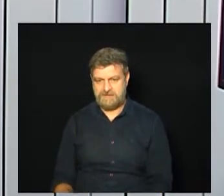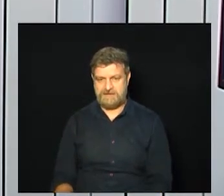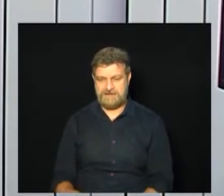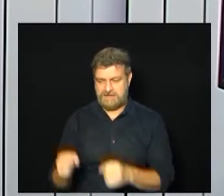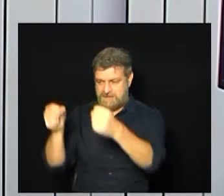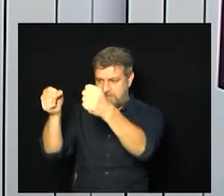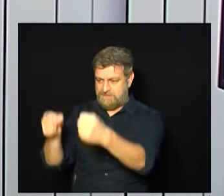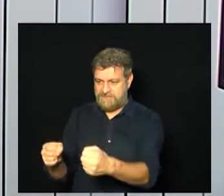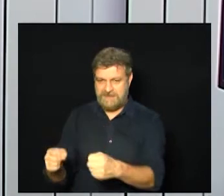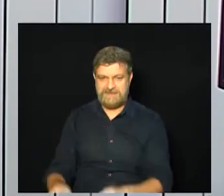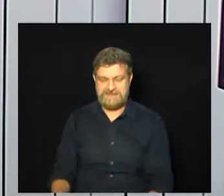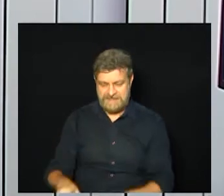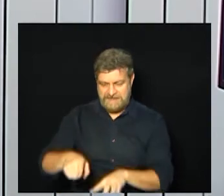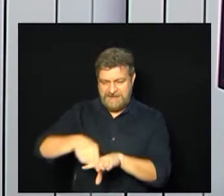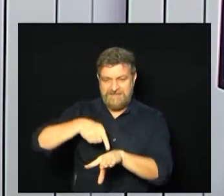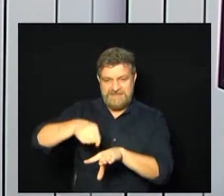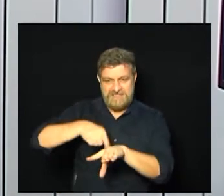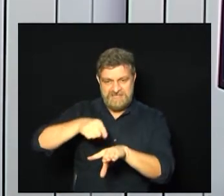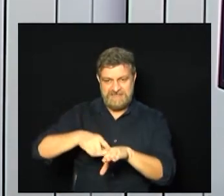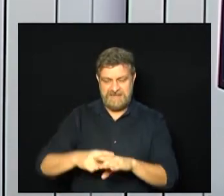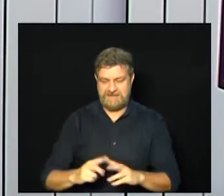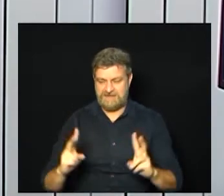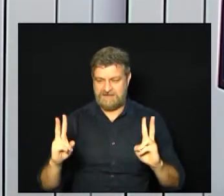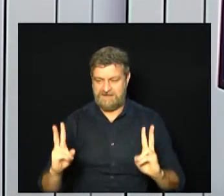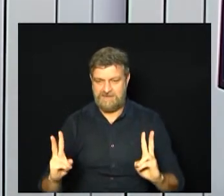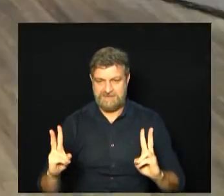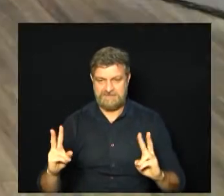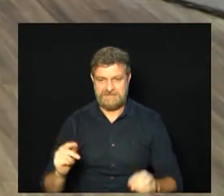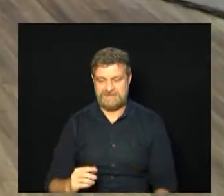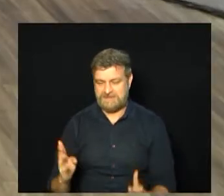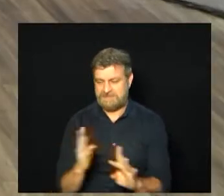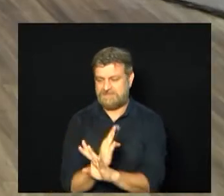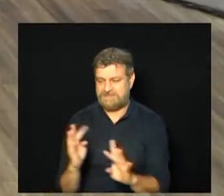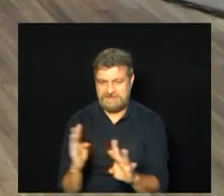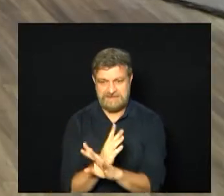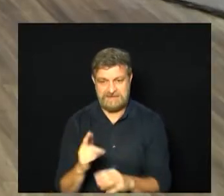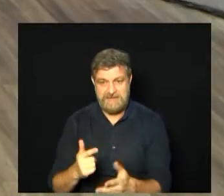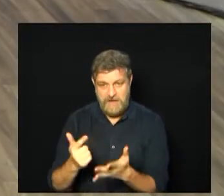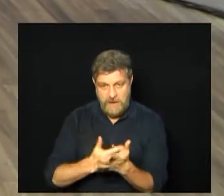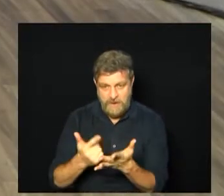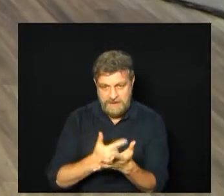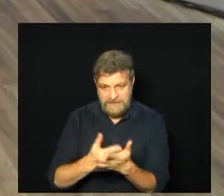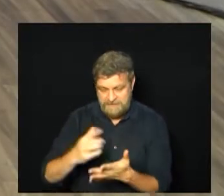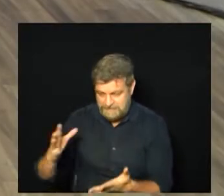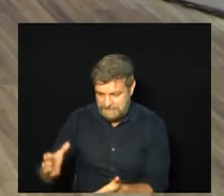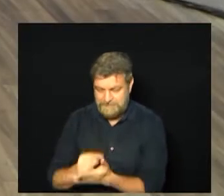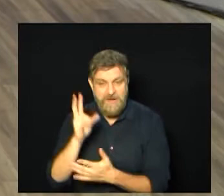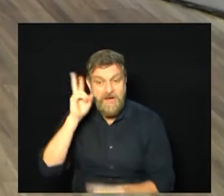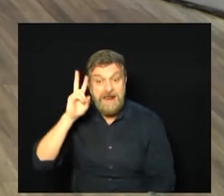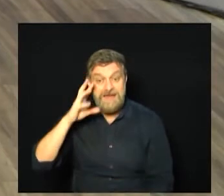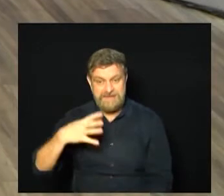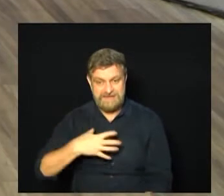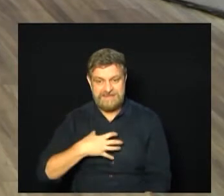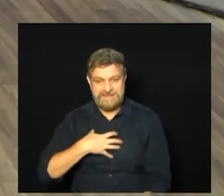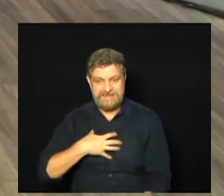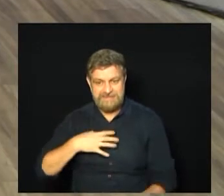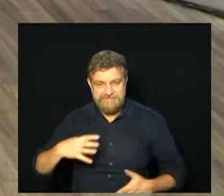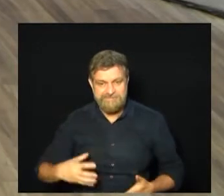ser até chinelos aí, que era para o gol e a diversão estava garantida. O livro, ele resgata esse sentimento?